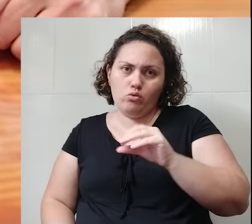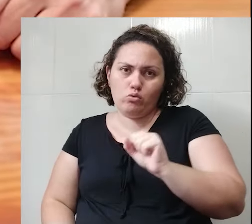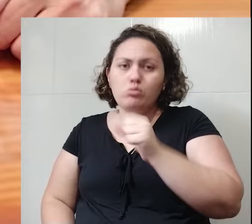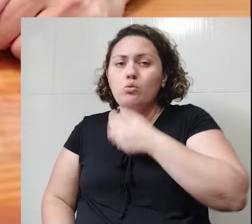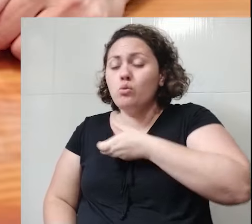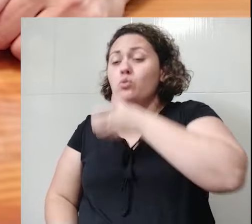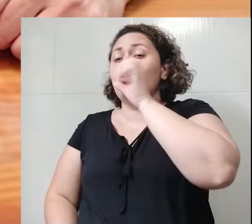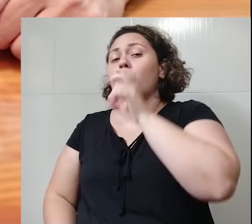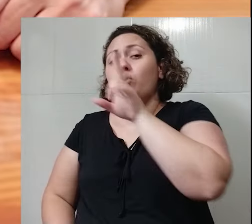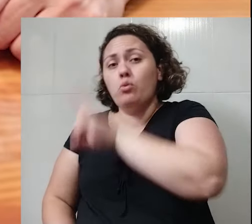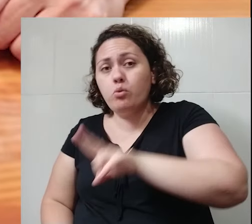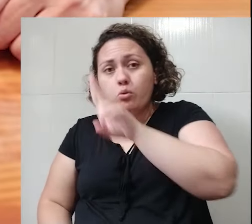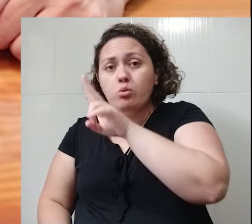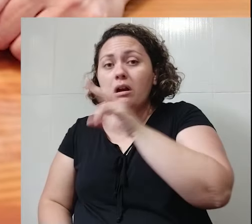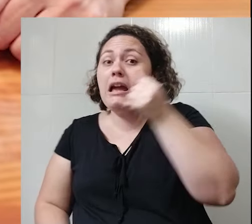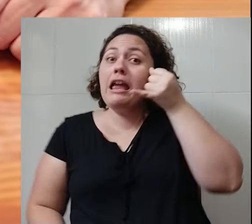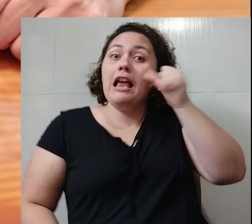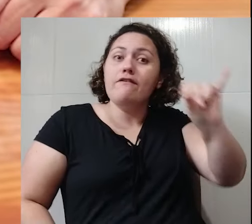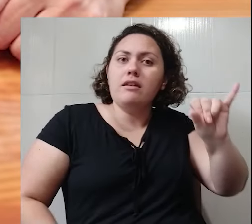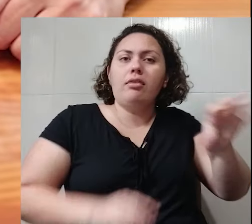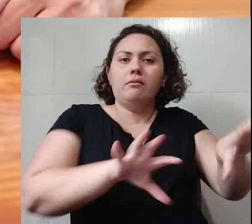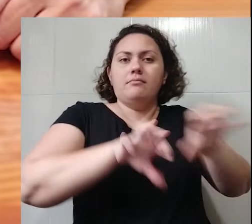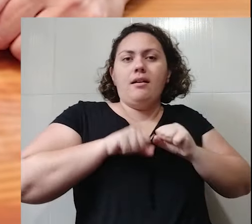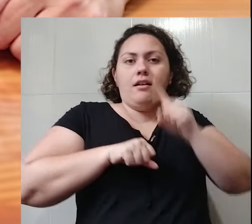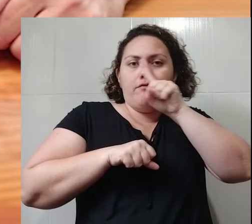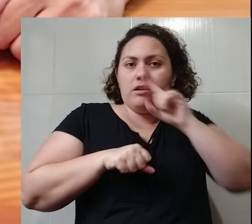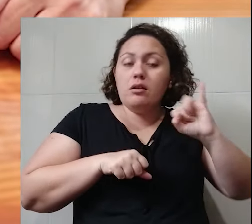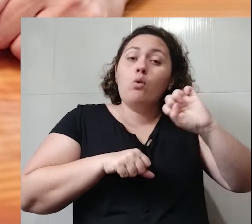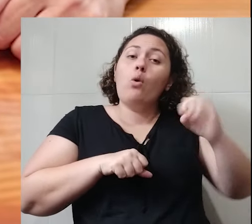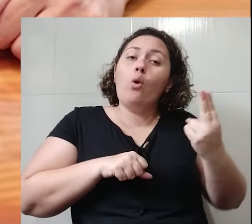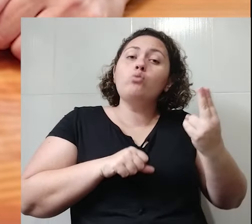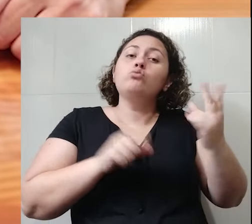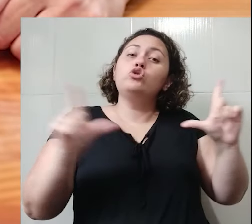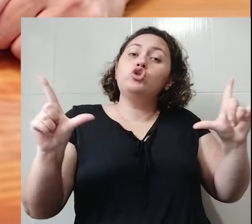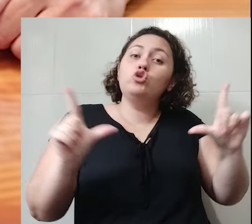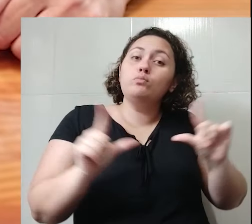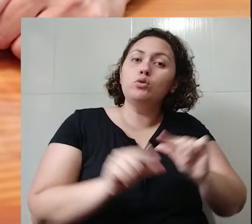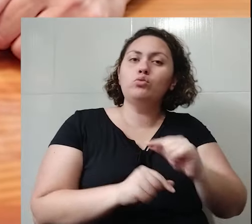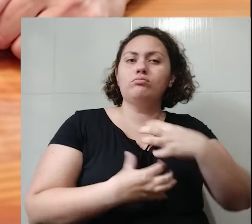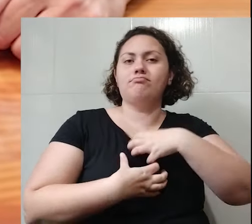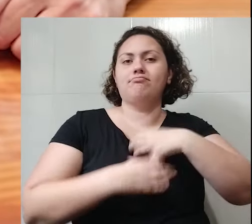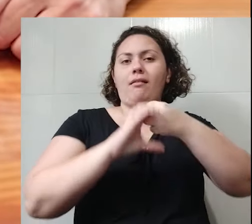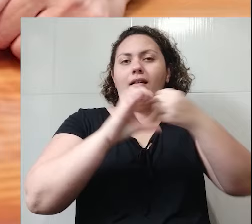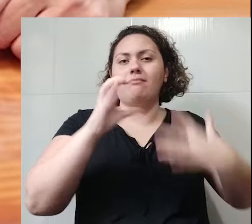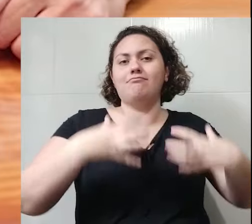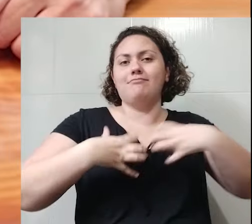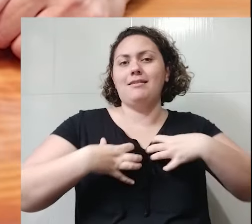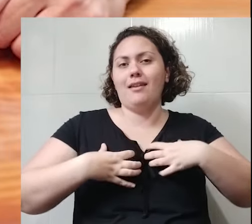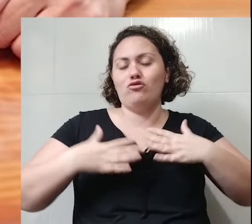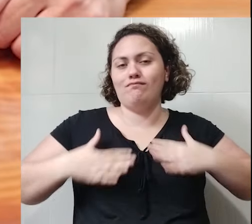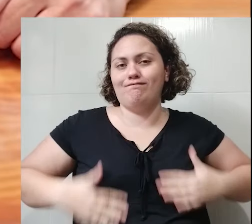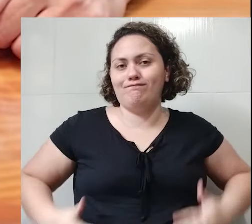o combate à infecção ou até os próprios sintomas que a virose vai